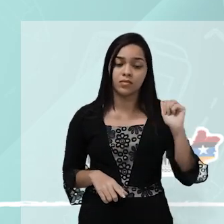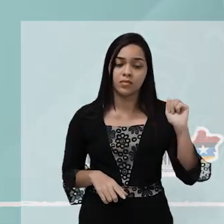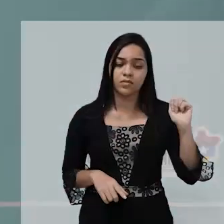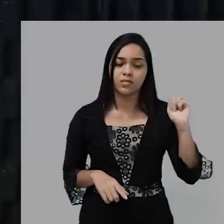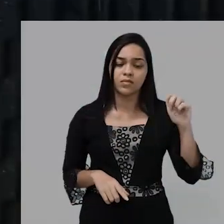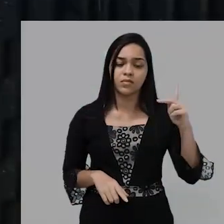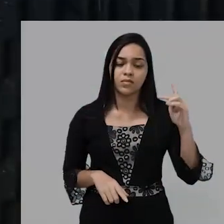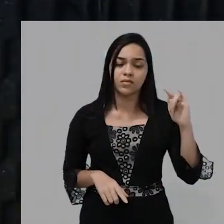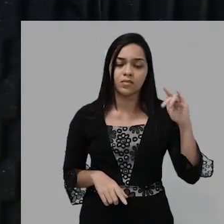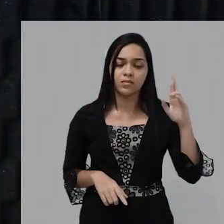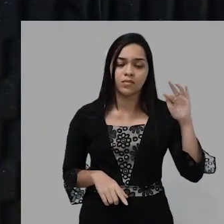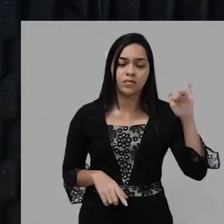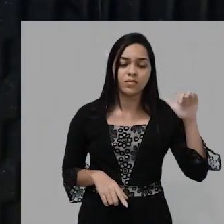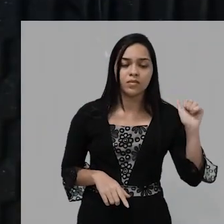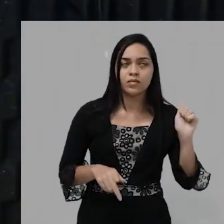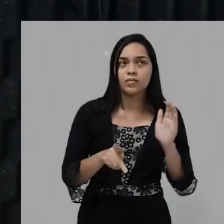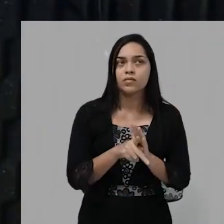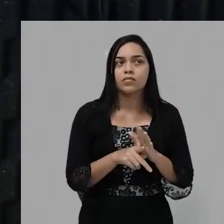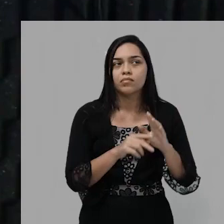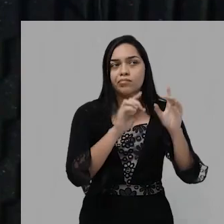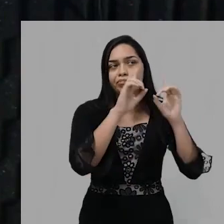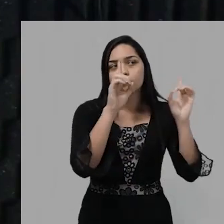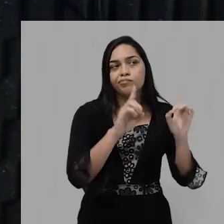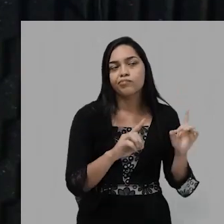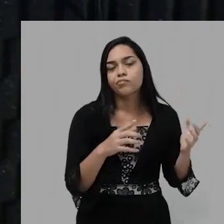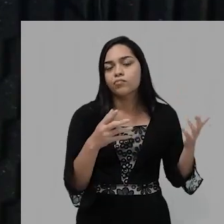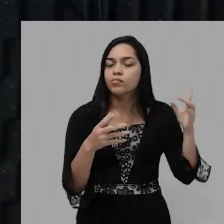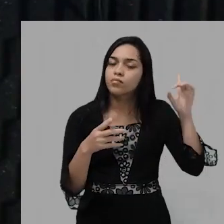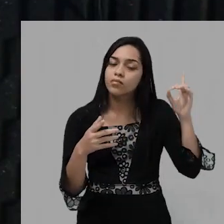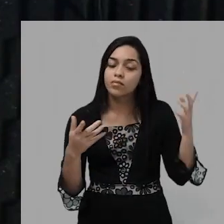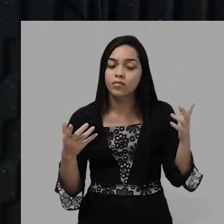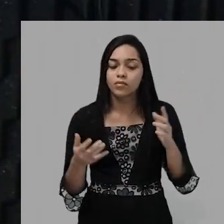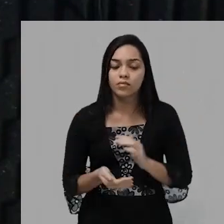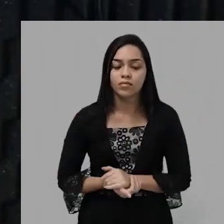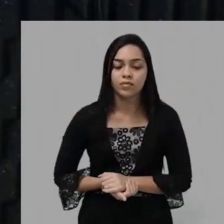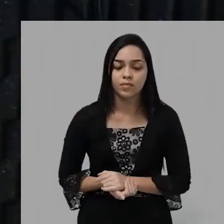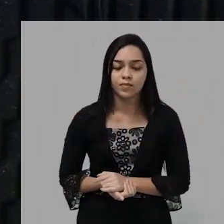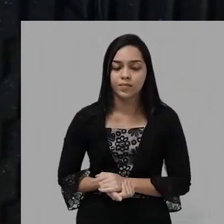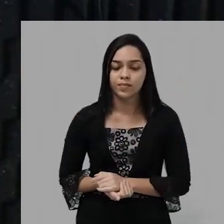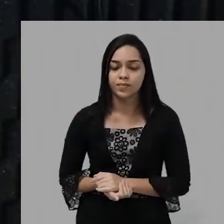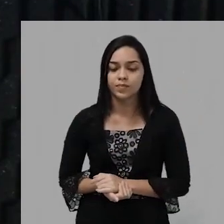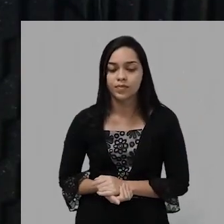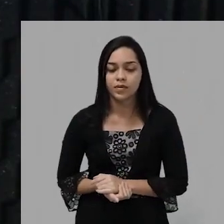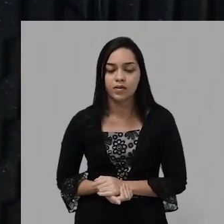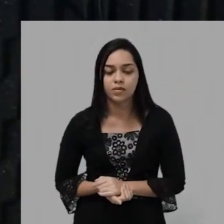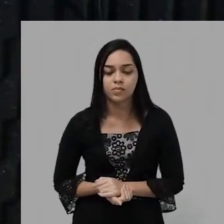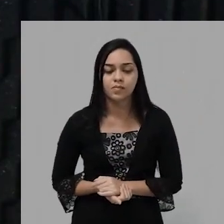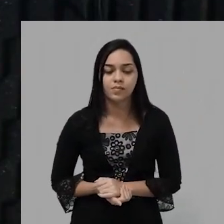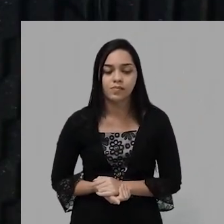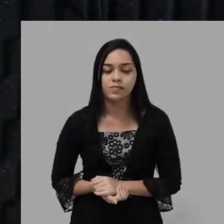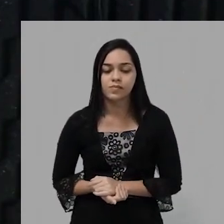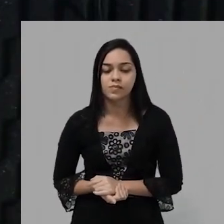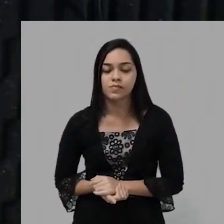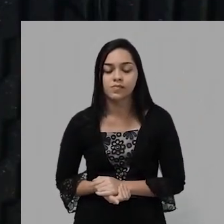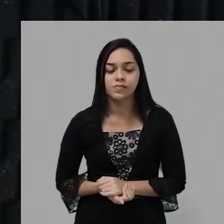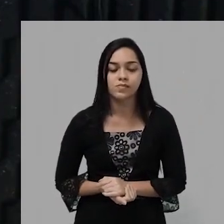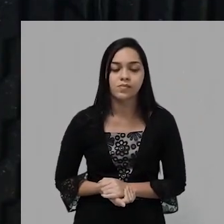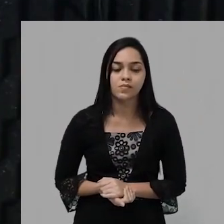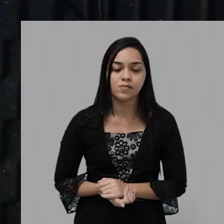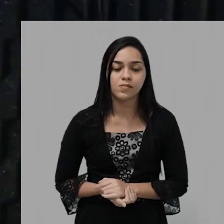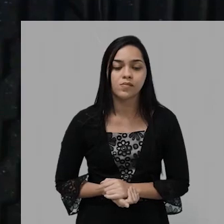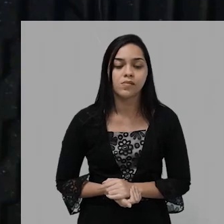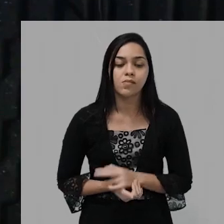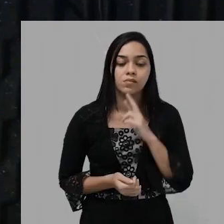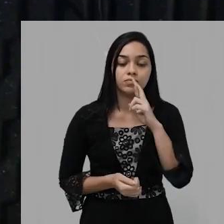sagradas, relacionadas a santos, a coisas sagradas. E nobiliários está relacionado à nobreza. E